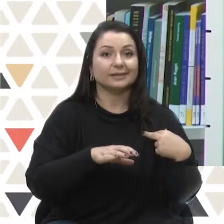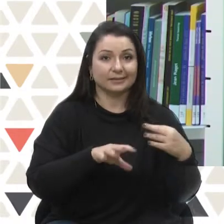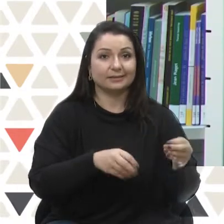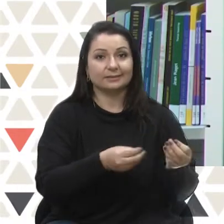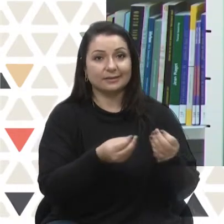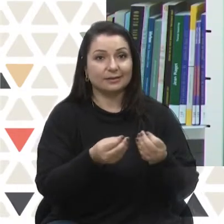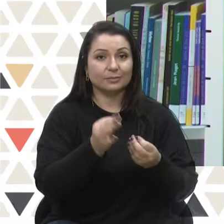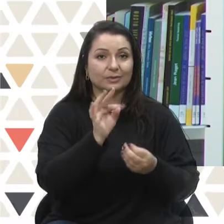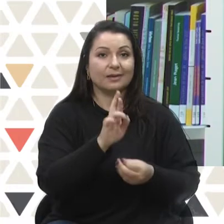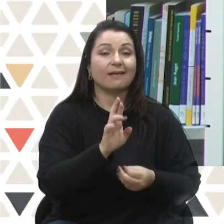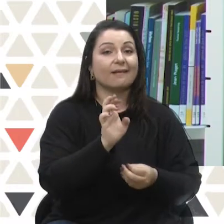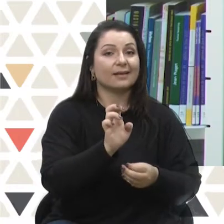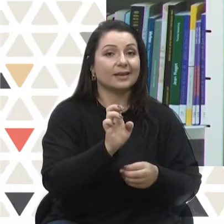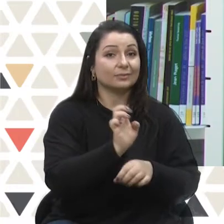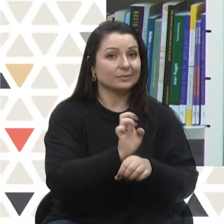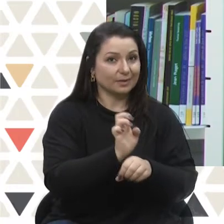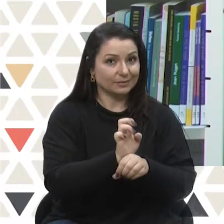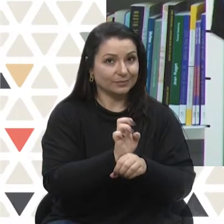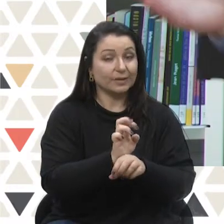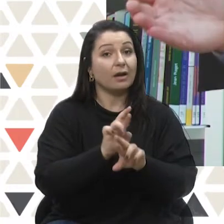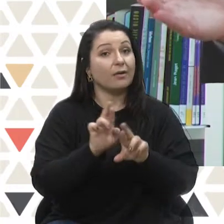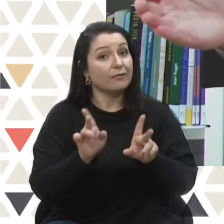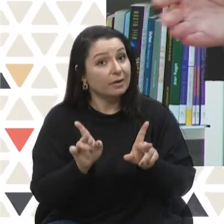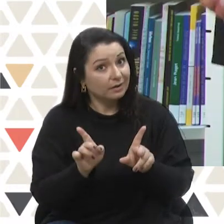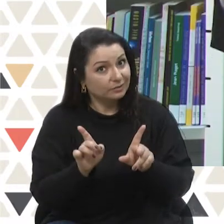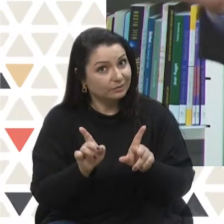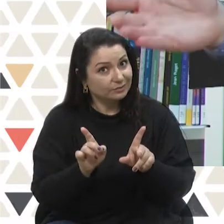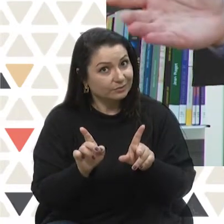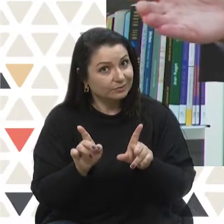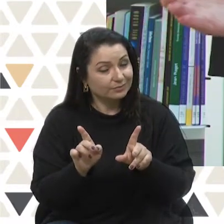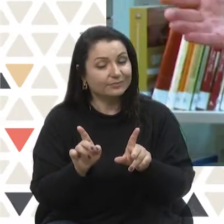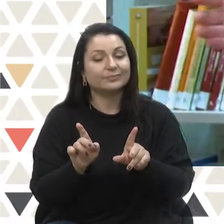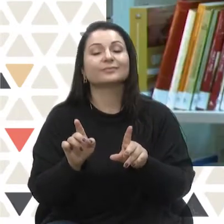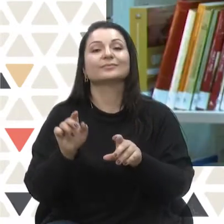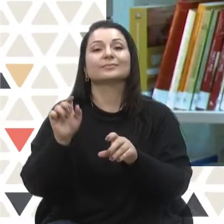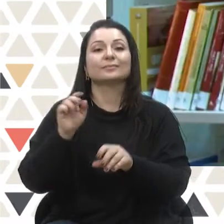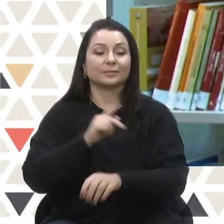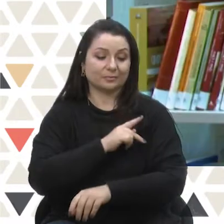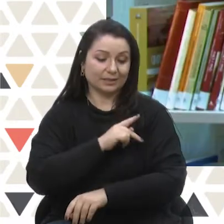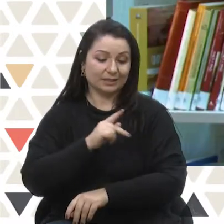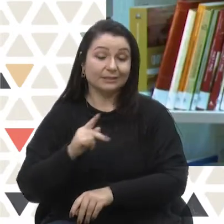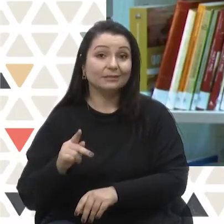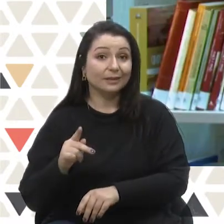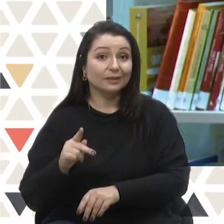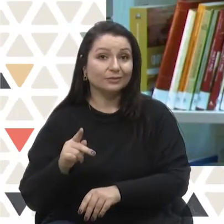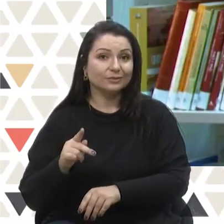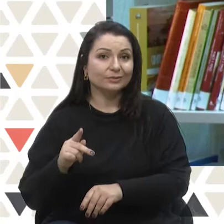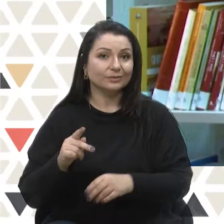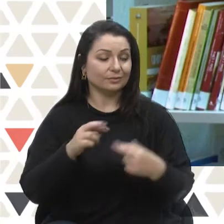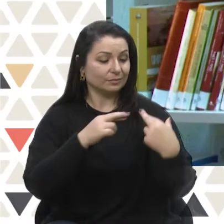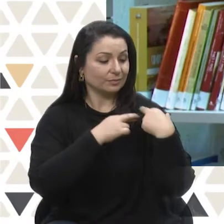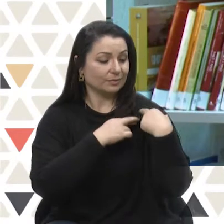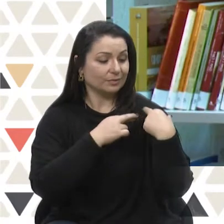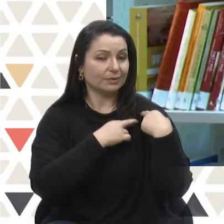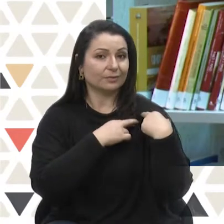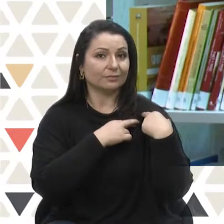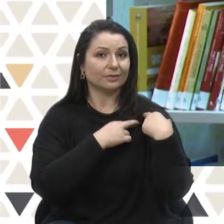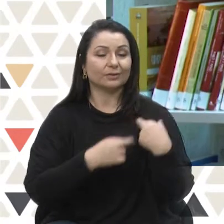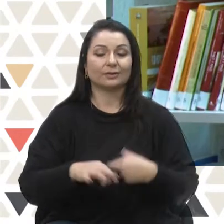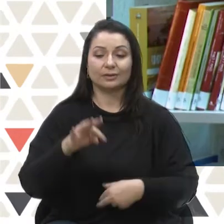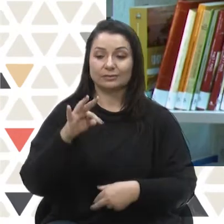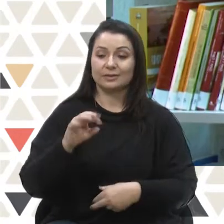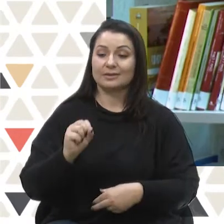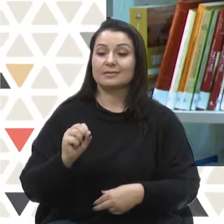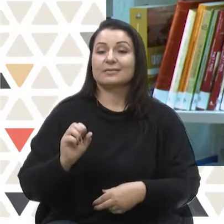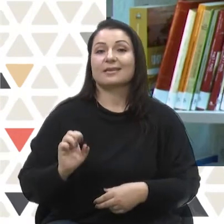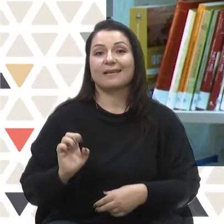cada zona eleitoral que remete as risadas ao Tribunal Regional Eleitoral de cada estado Diferentemente das eleições para a presidência